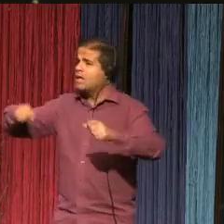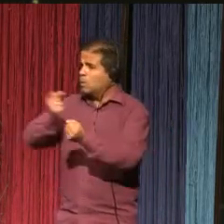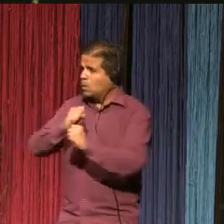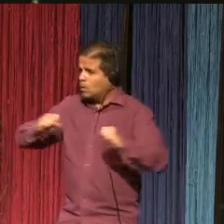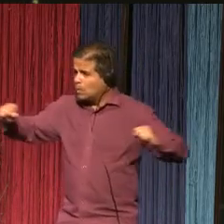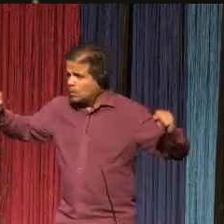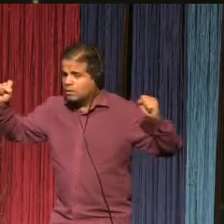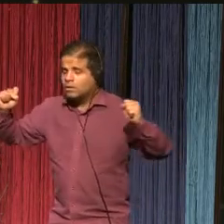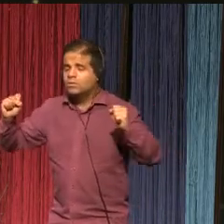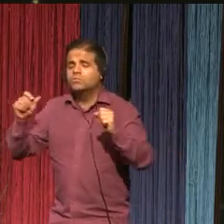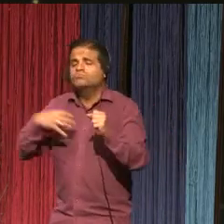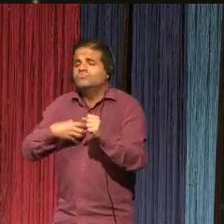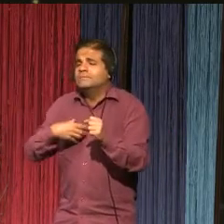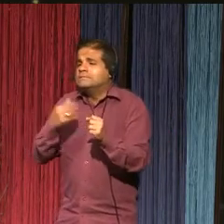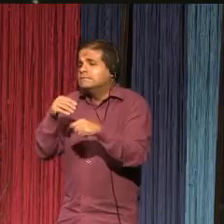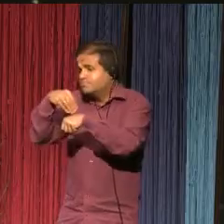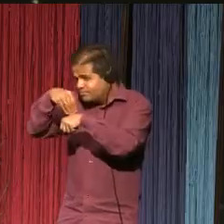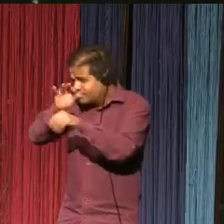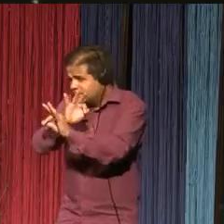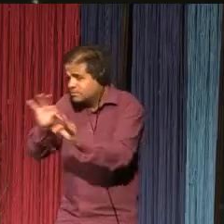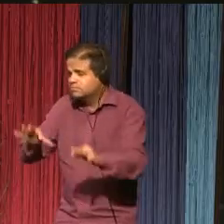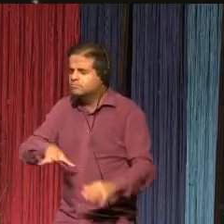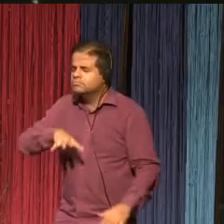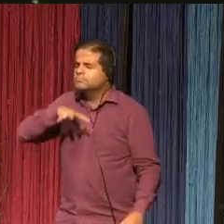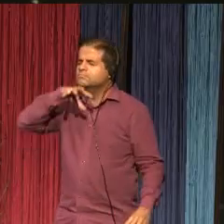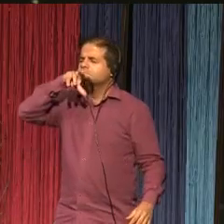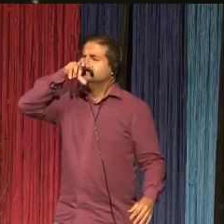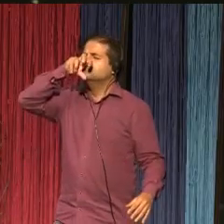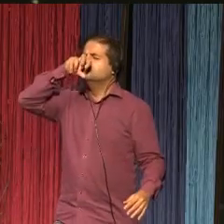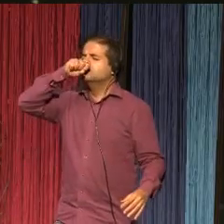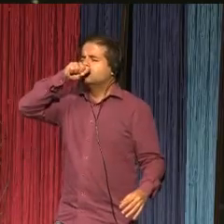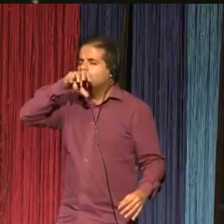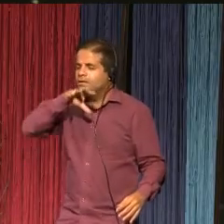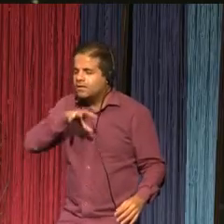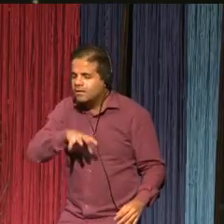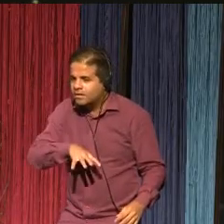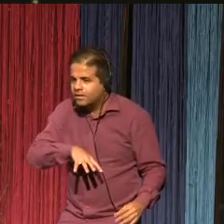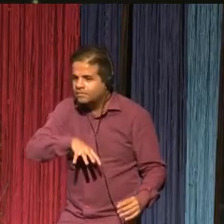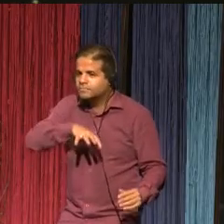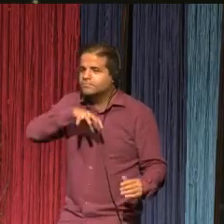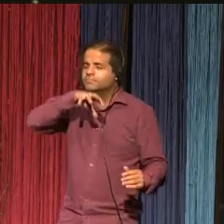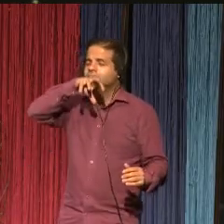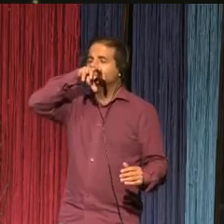maneira simples é respirar fundo. Se você